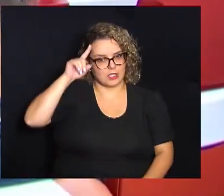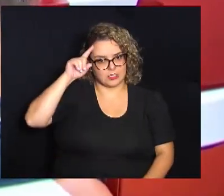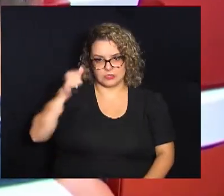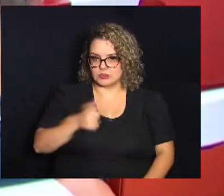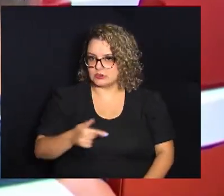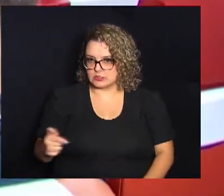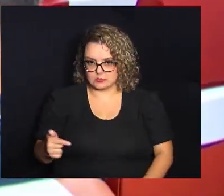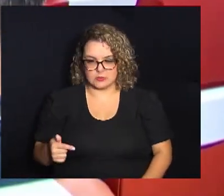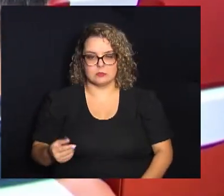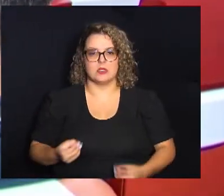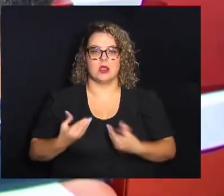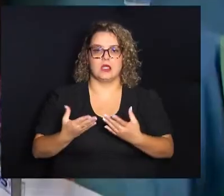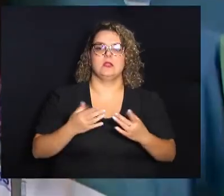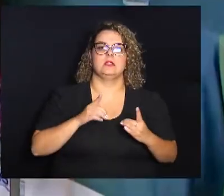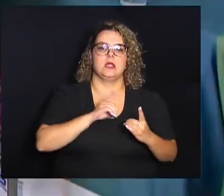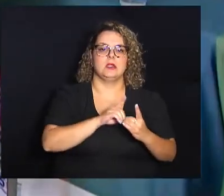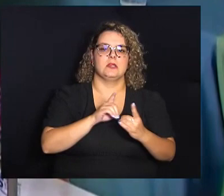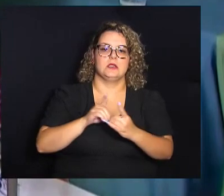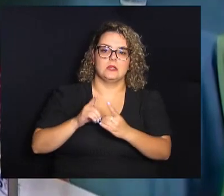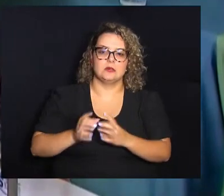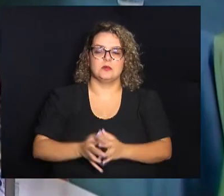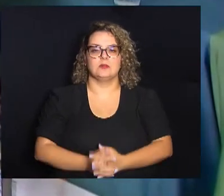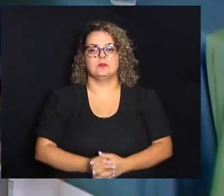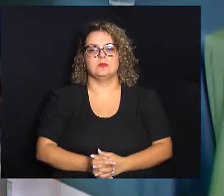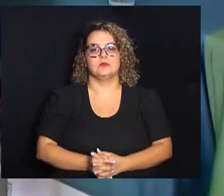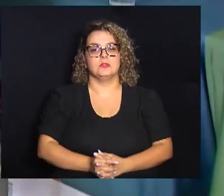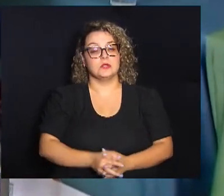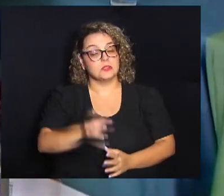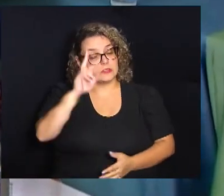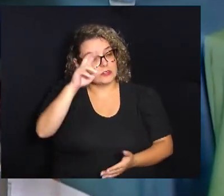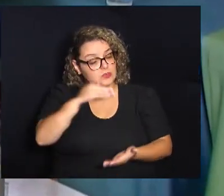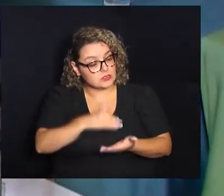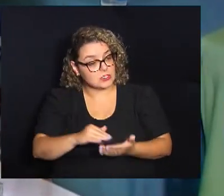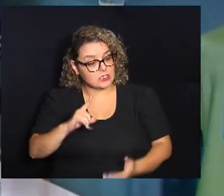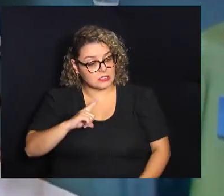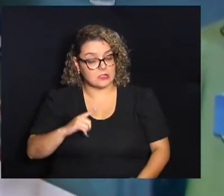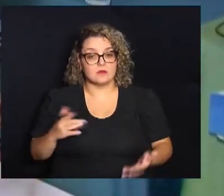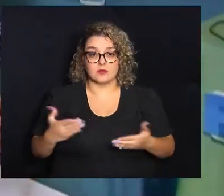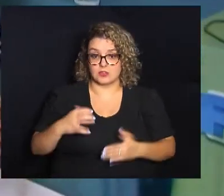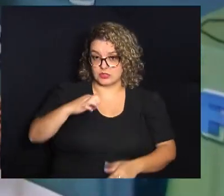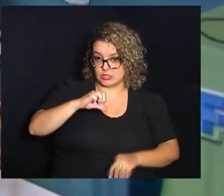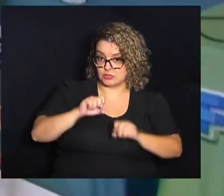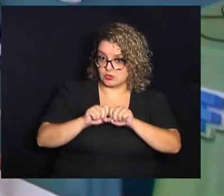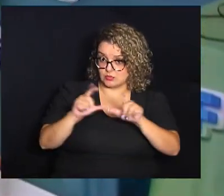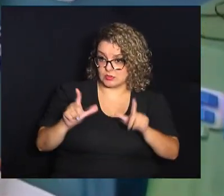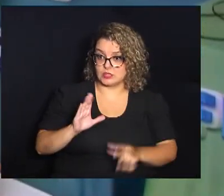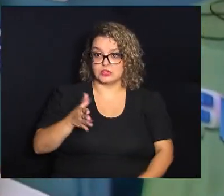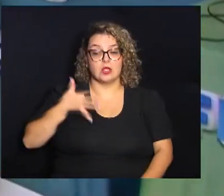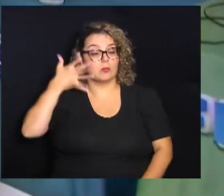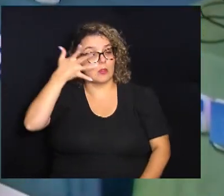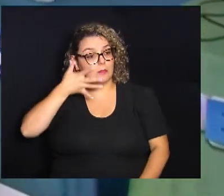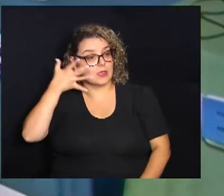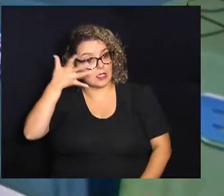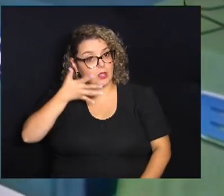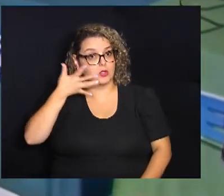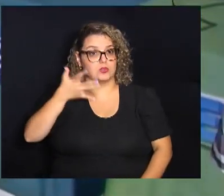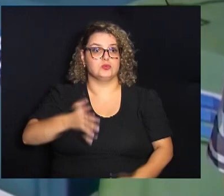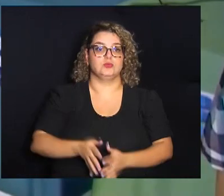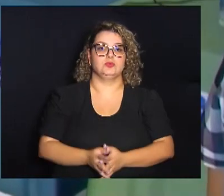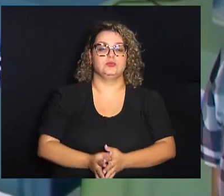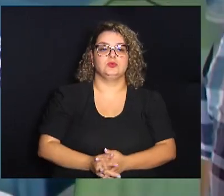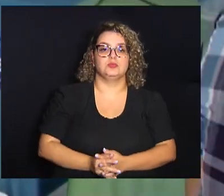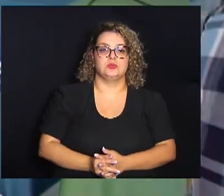dar toda essa assessoria. Senhor secretário, teve aqui hoje às 9 da manhã já uma palestra, né, sobre